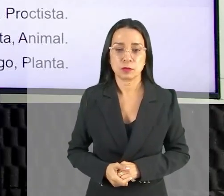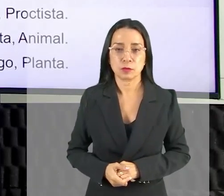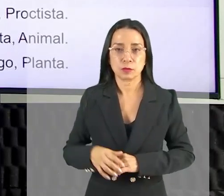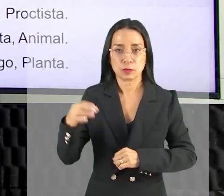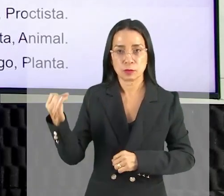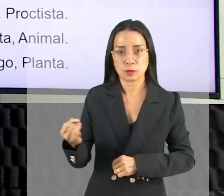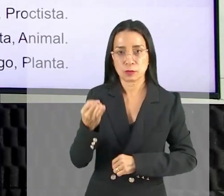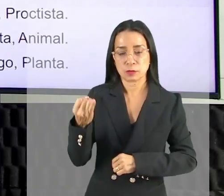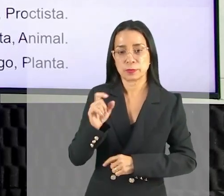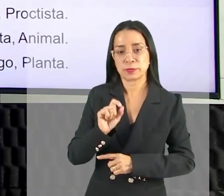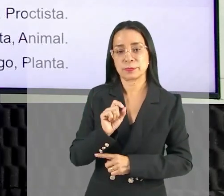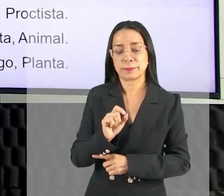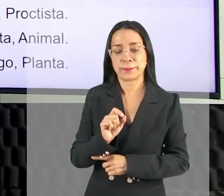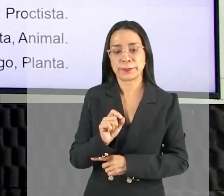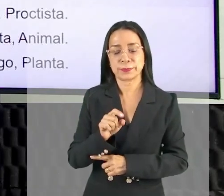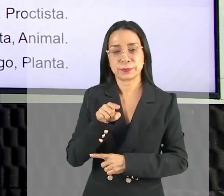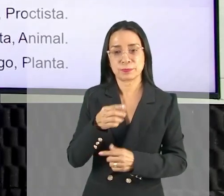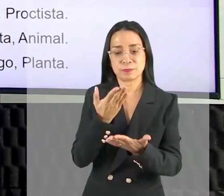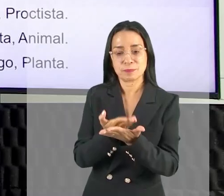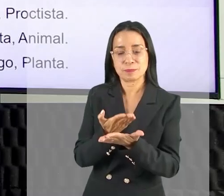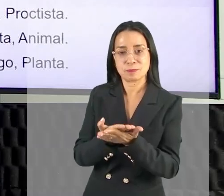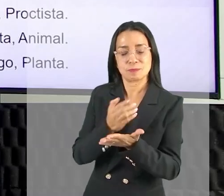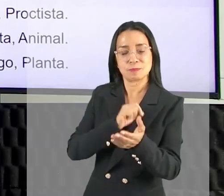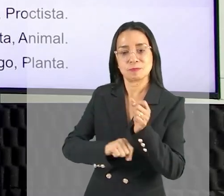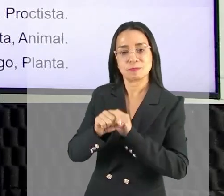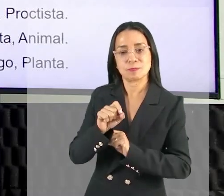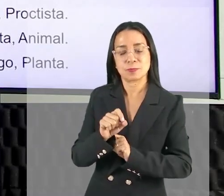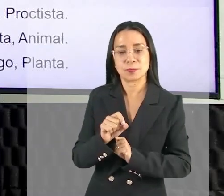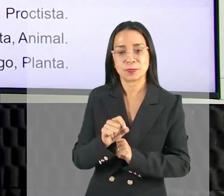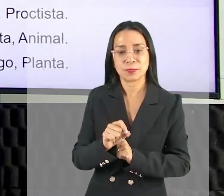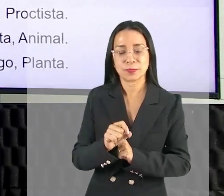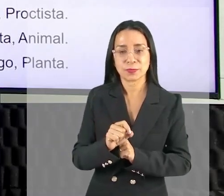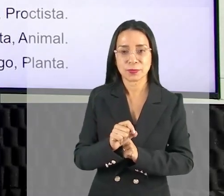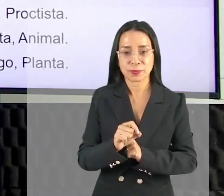Então, é importante vocês estudarem essas